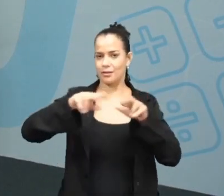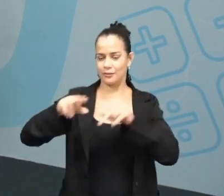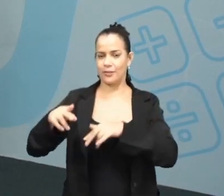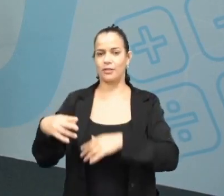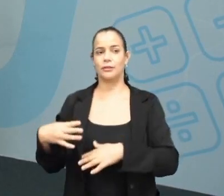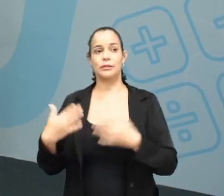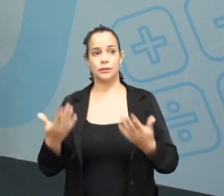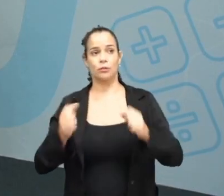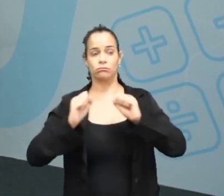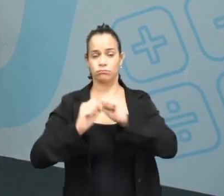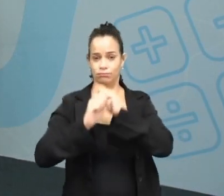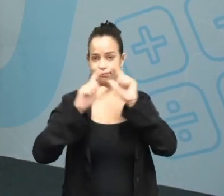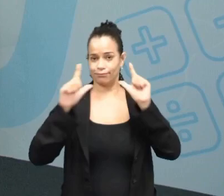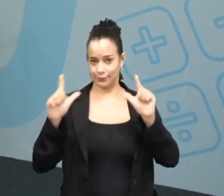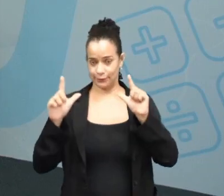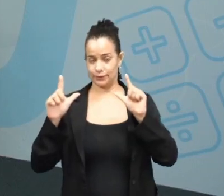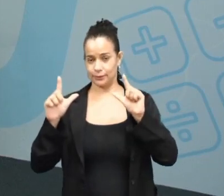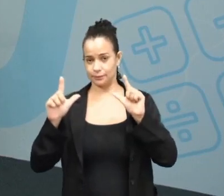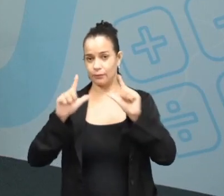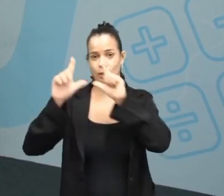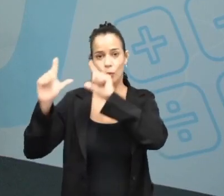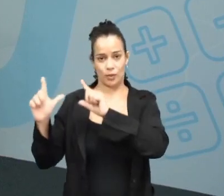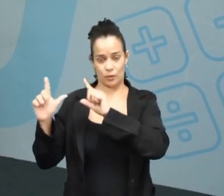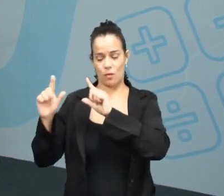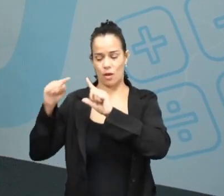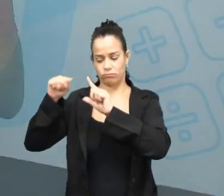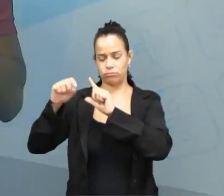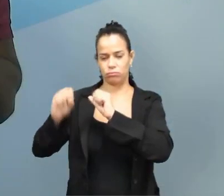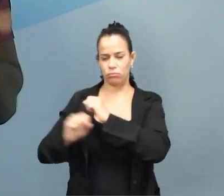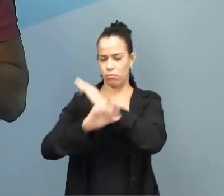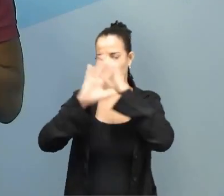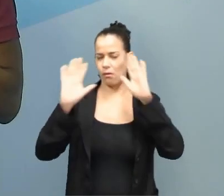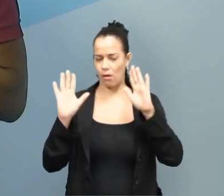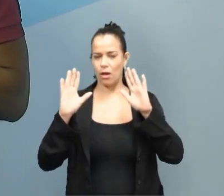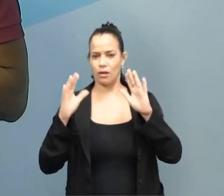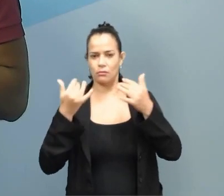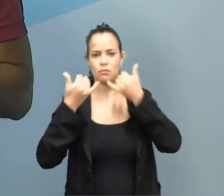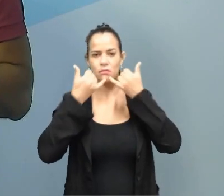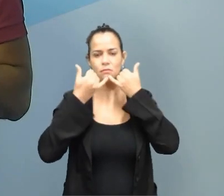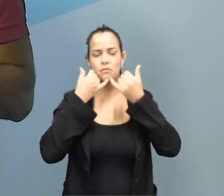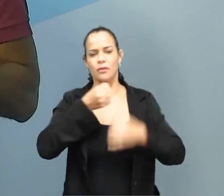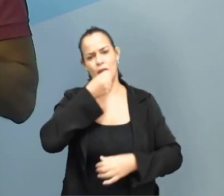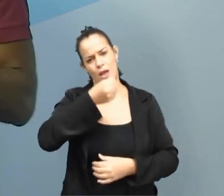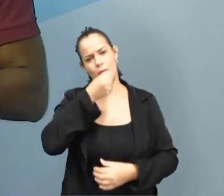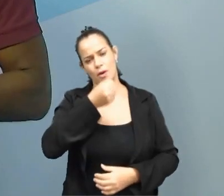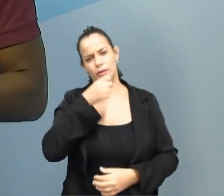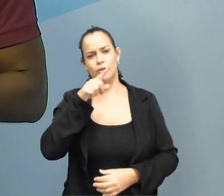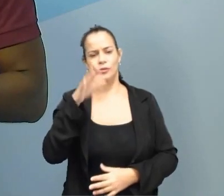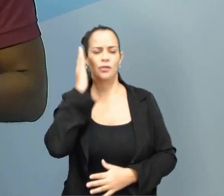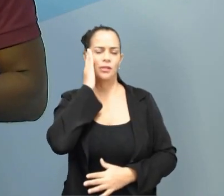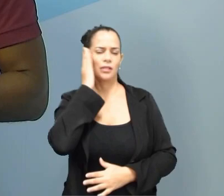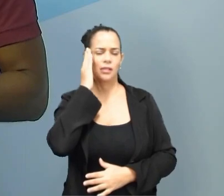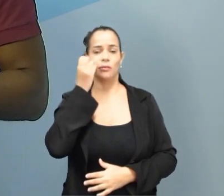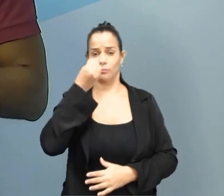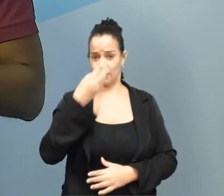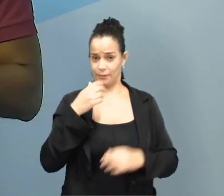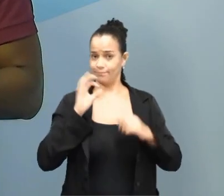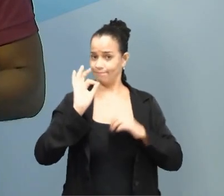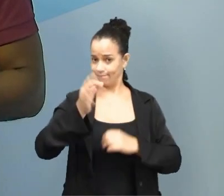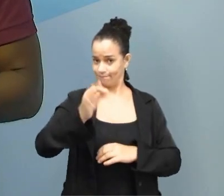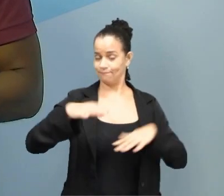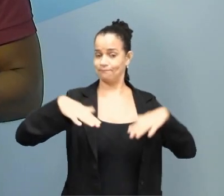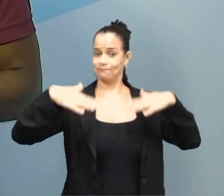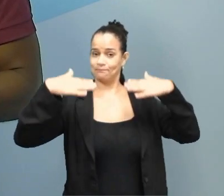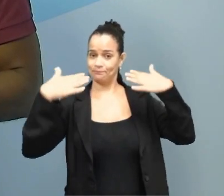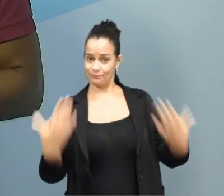quadro aí ficou bem claro e com o exemplo que eu trouxe para vocês de notícia e reportagem, deu para entender bem, né? Pois